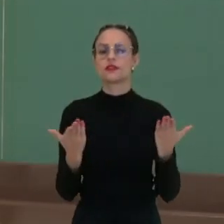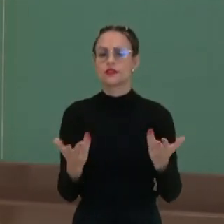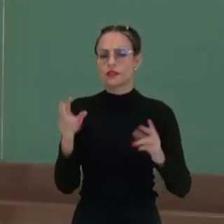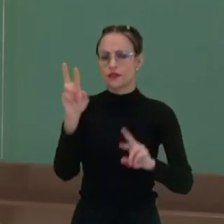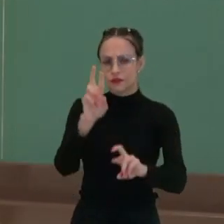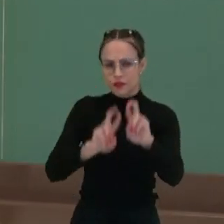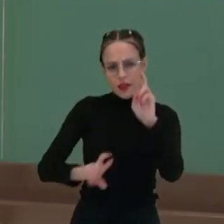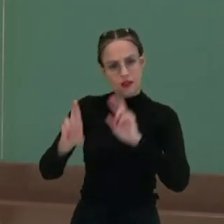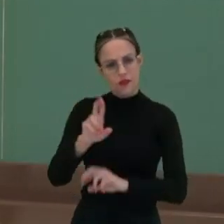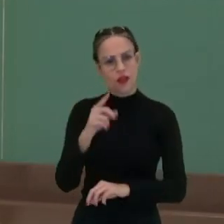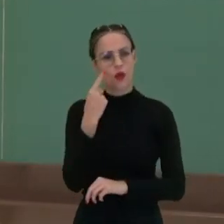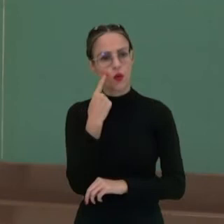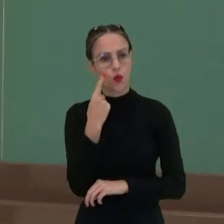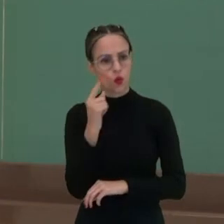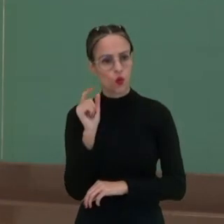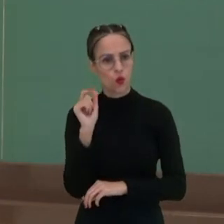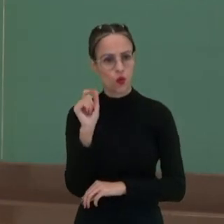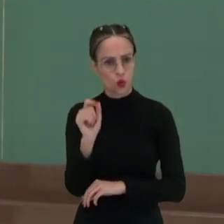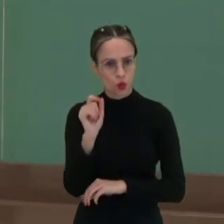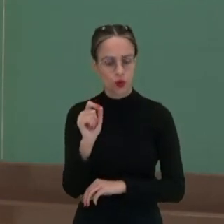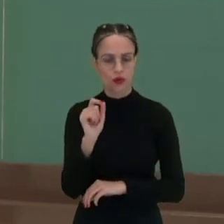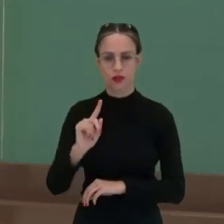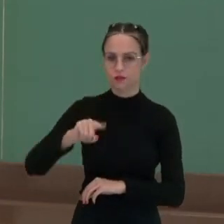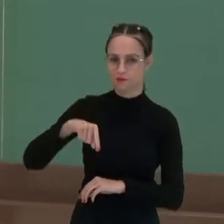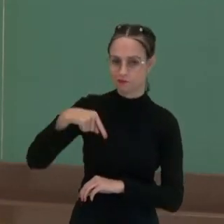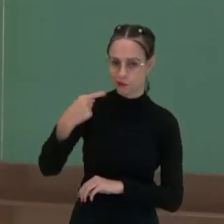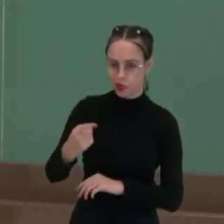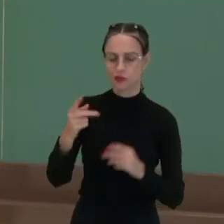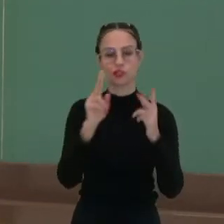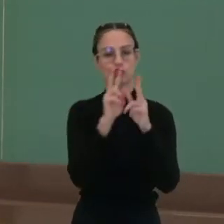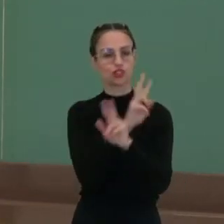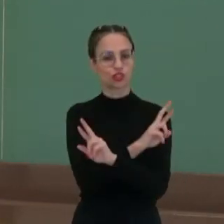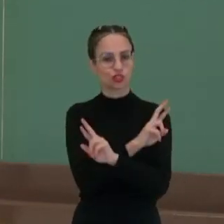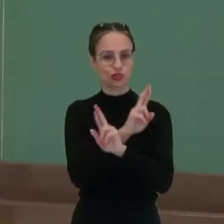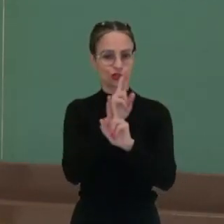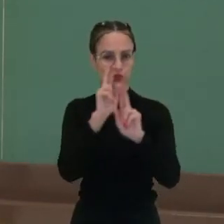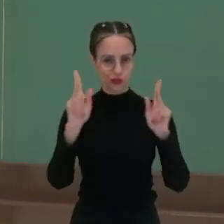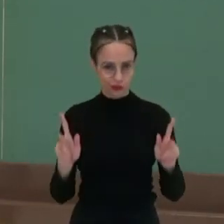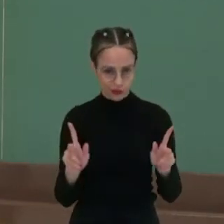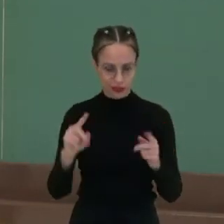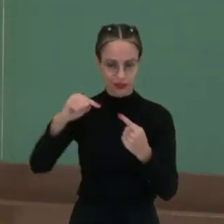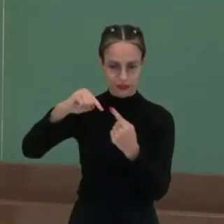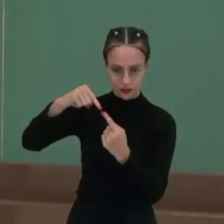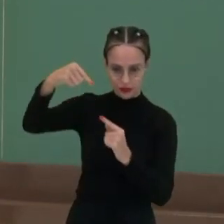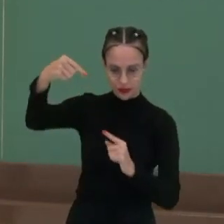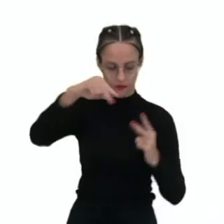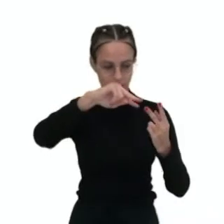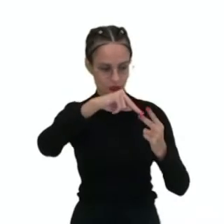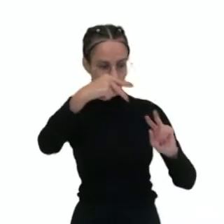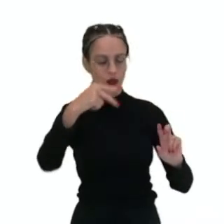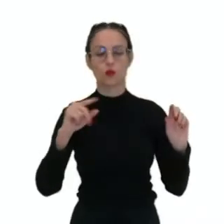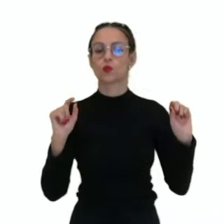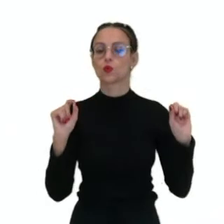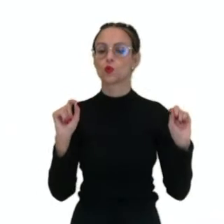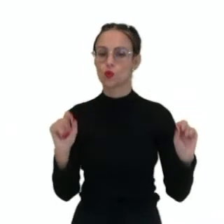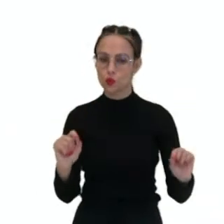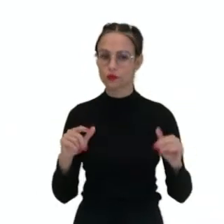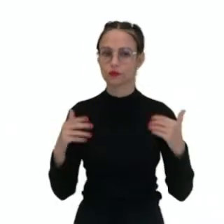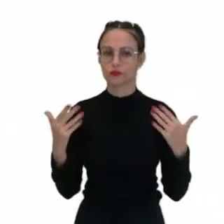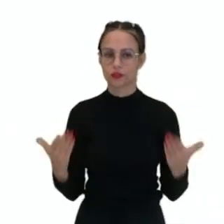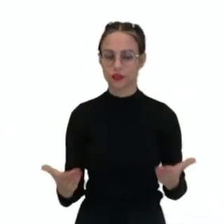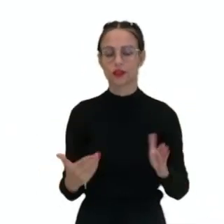verificar aqui, tem a próxima diferença do RNA para o DNA, é a questão